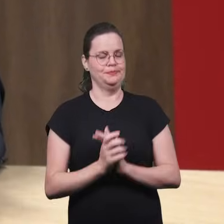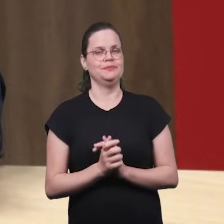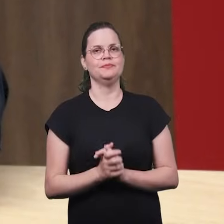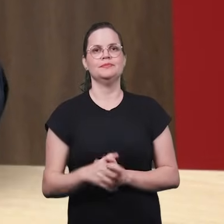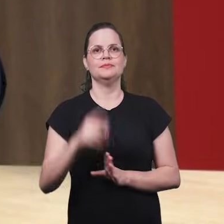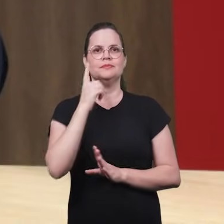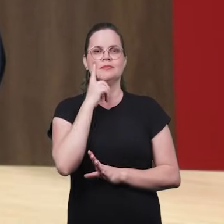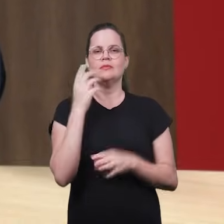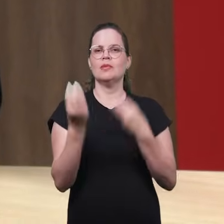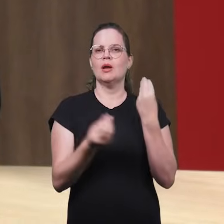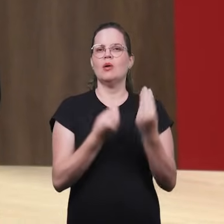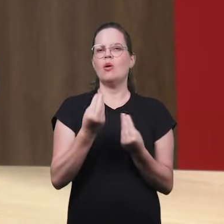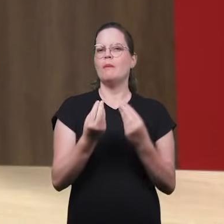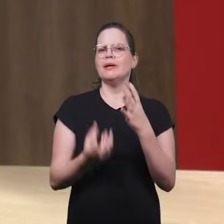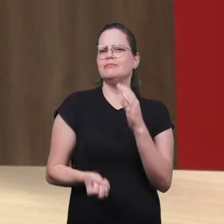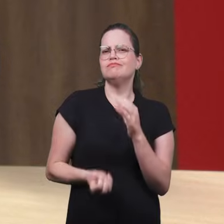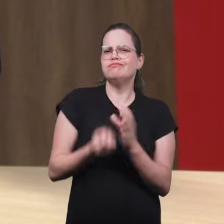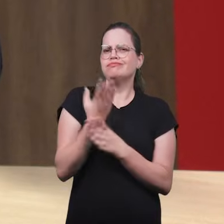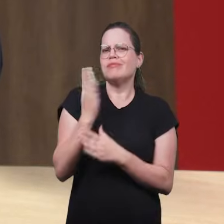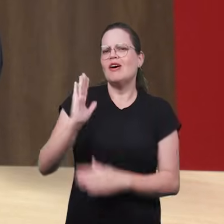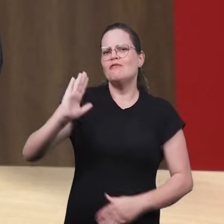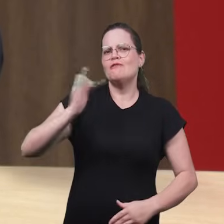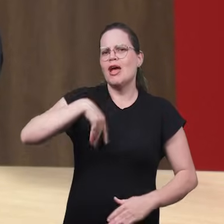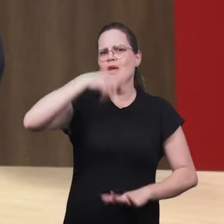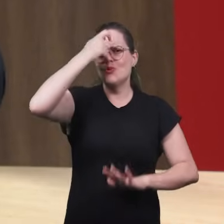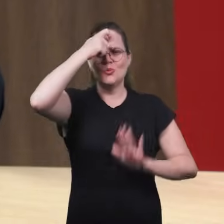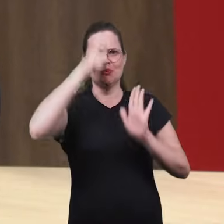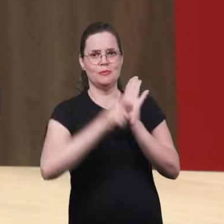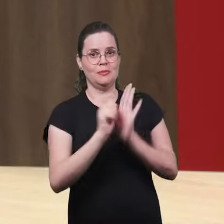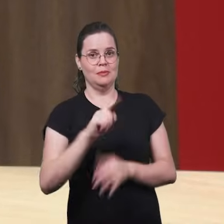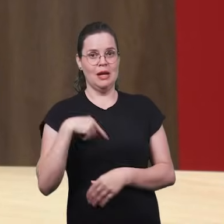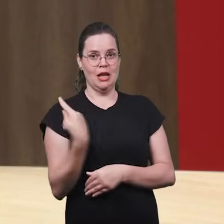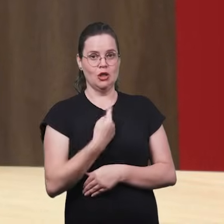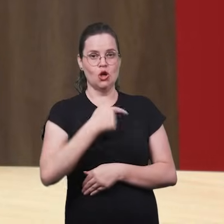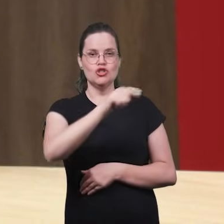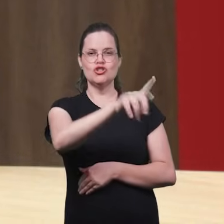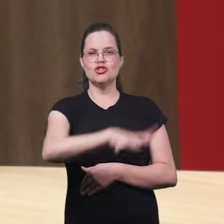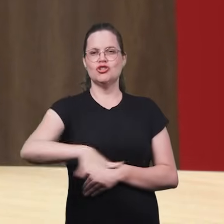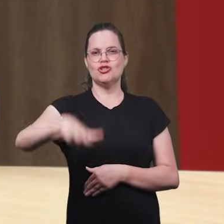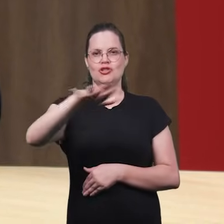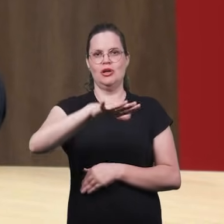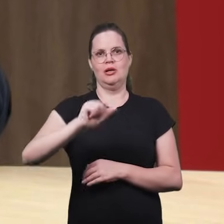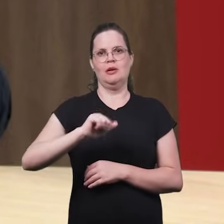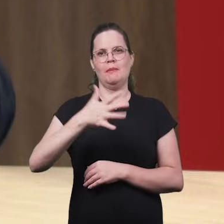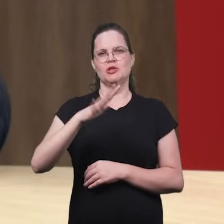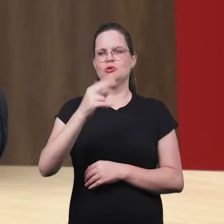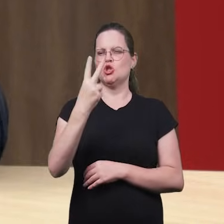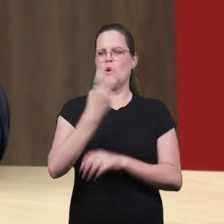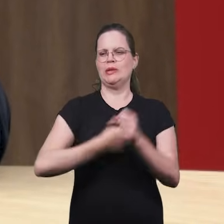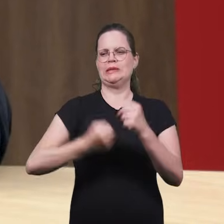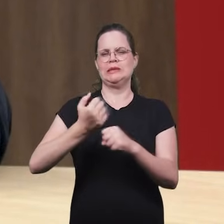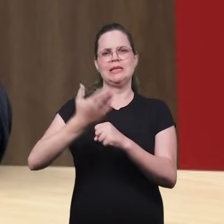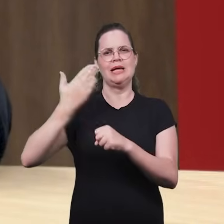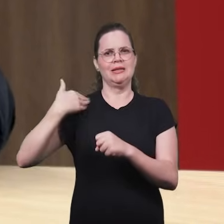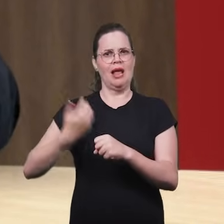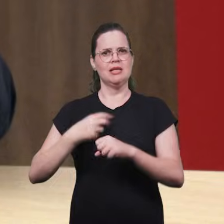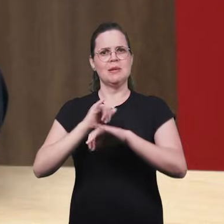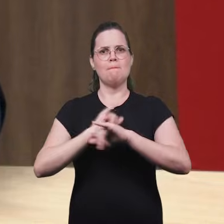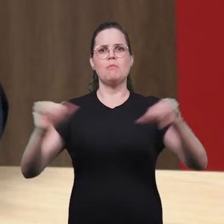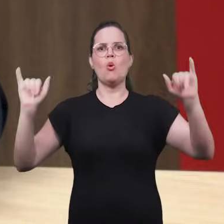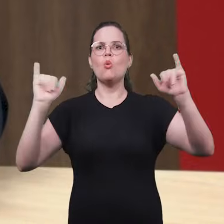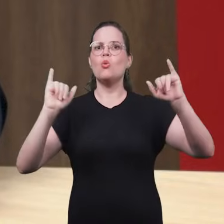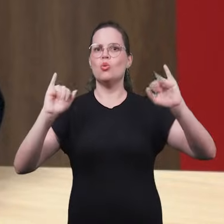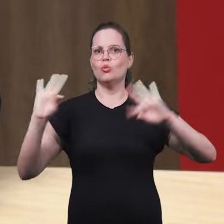como apareceu, como surgiu para nós, para o grande público? coisa de 2, 3 anos atrás. O que